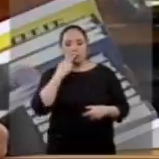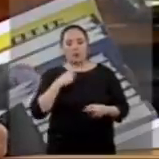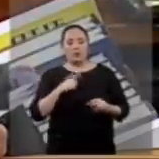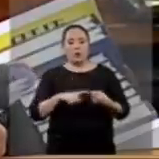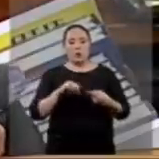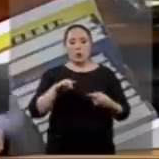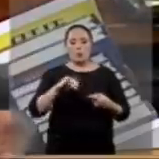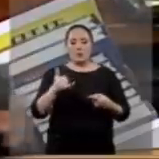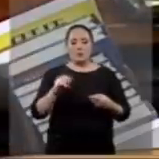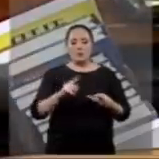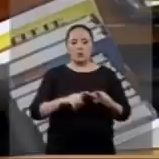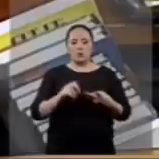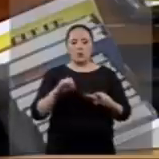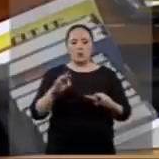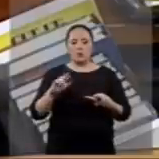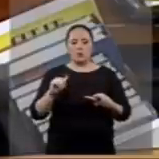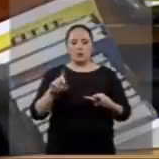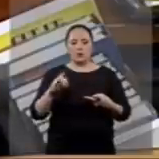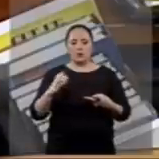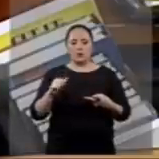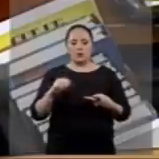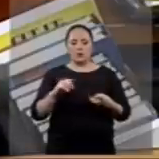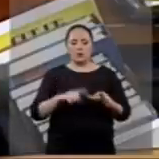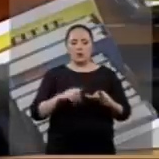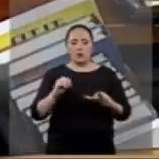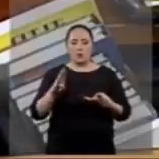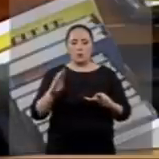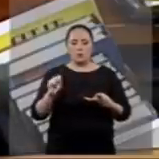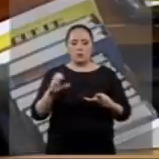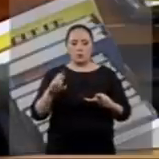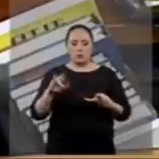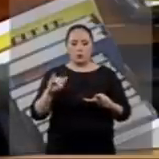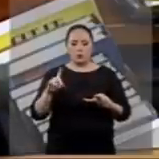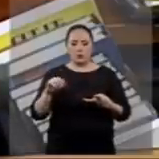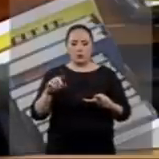quer obscuridade. Cumpre afastar